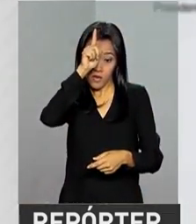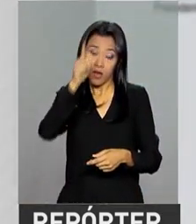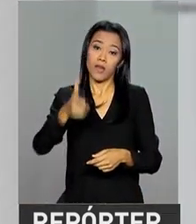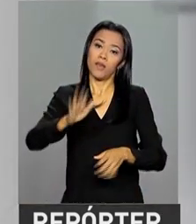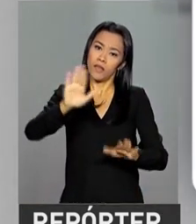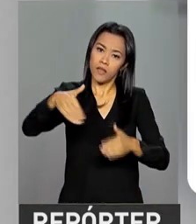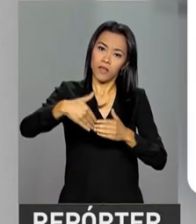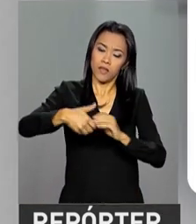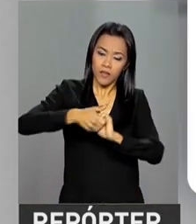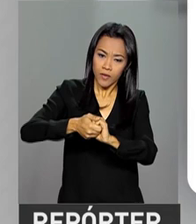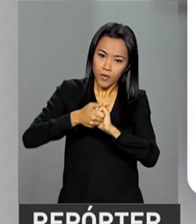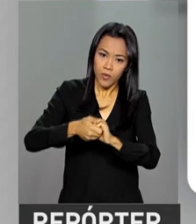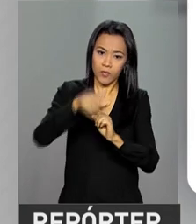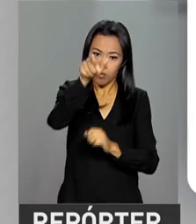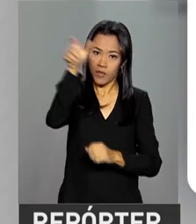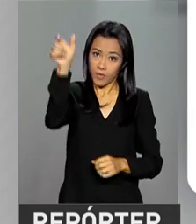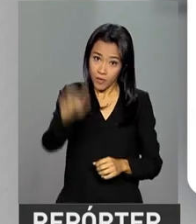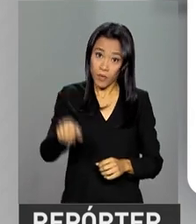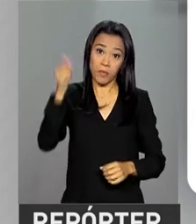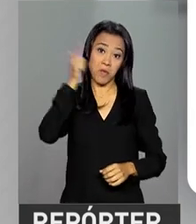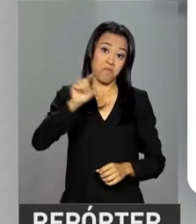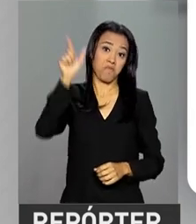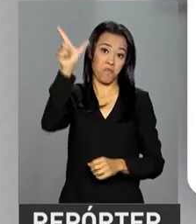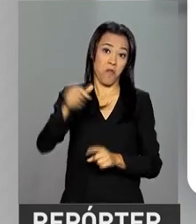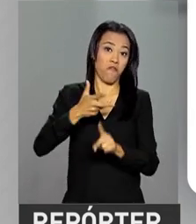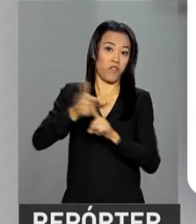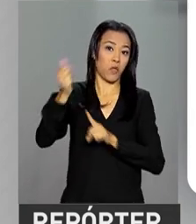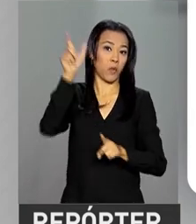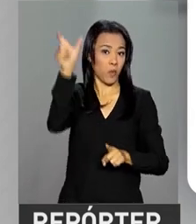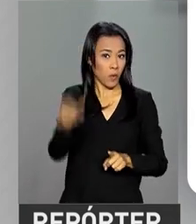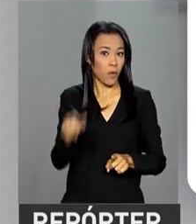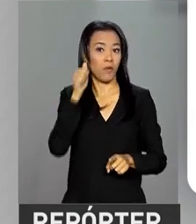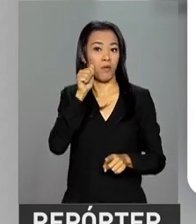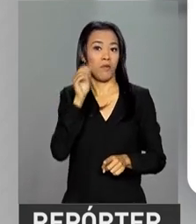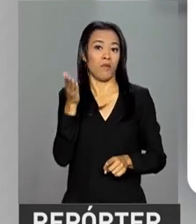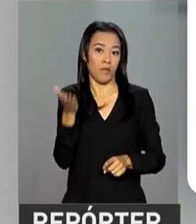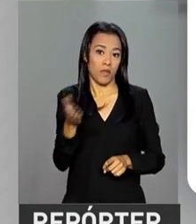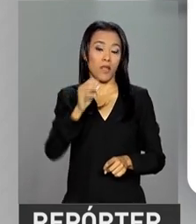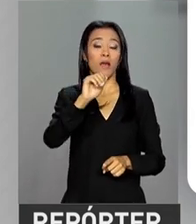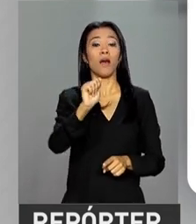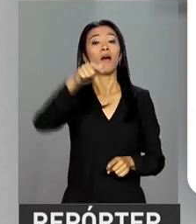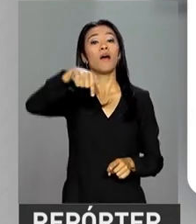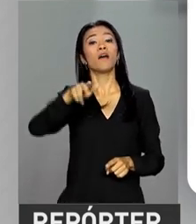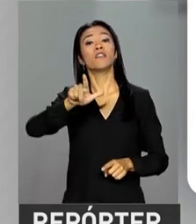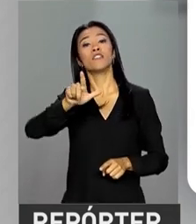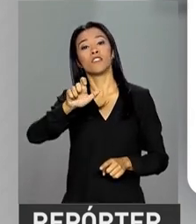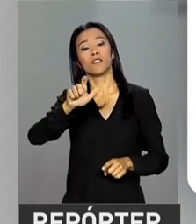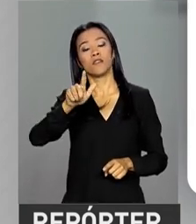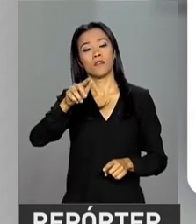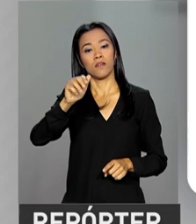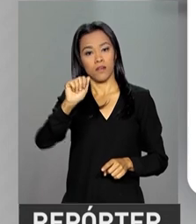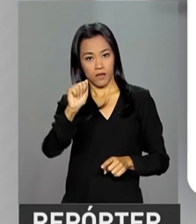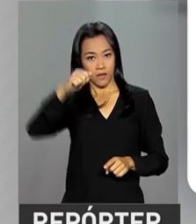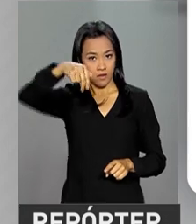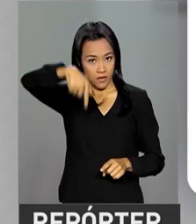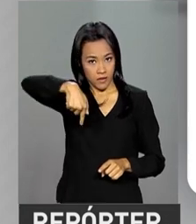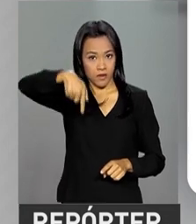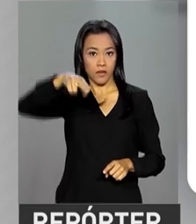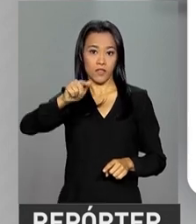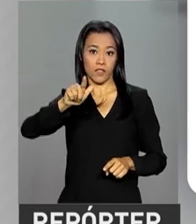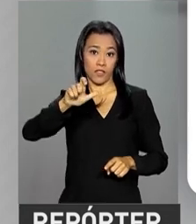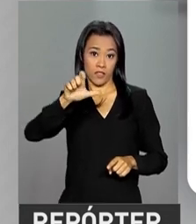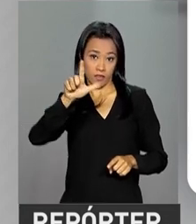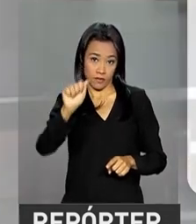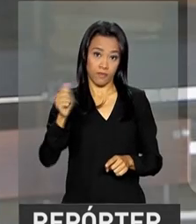angela merkel pela vitória o presidente manifestou interesse em aprofundar as a parceria brasil